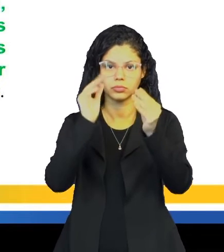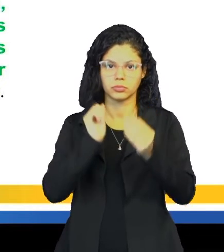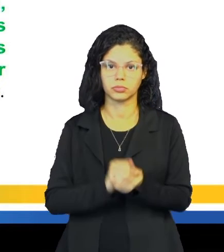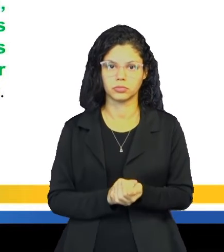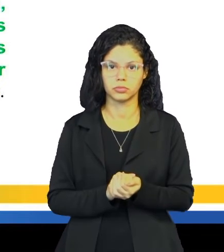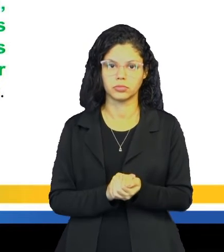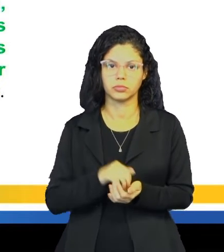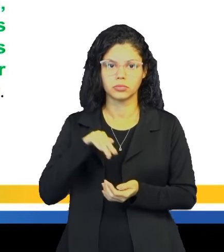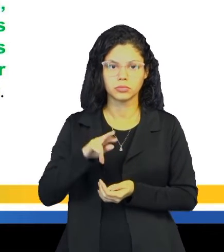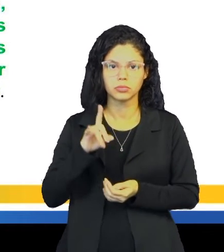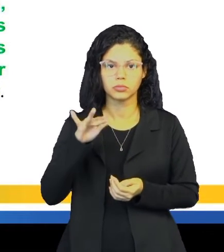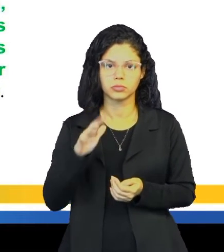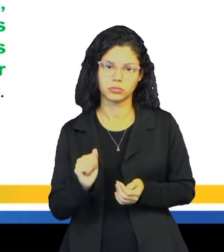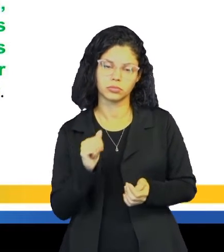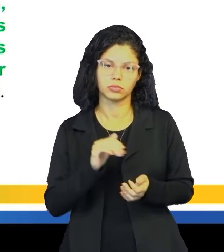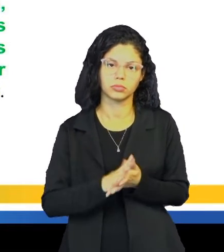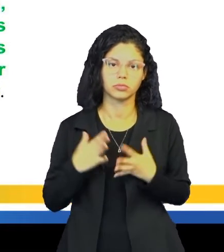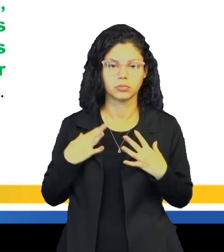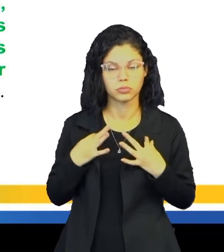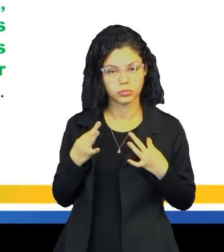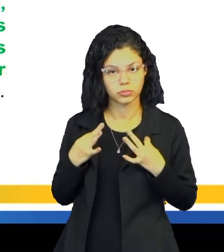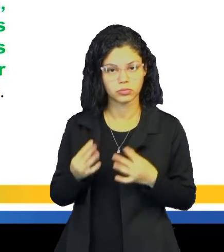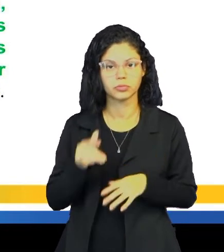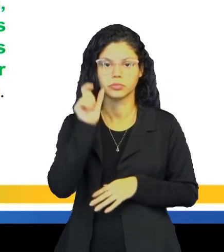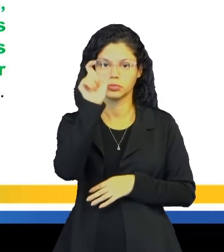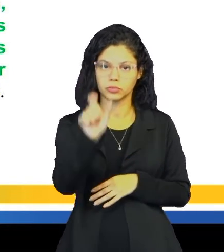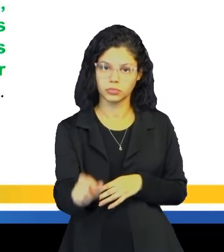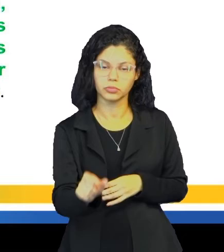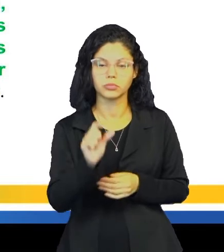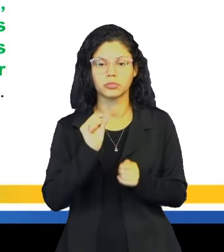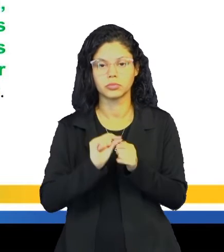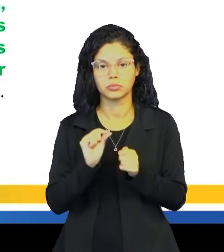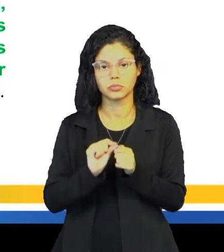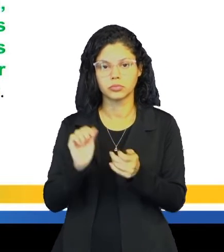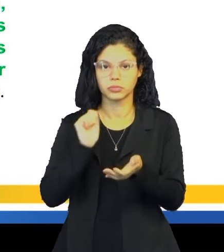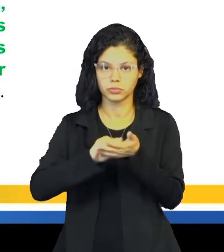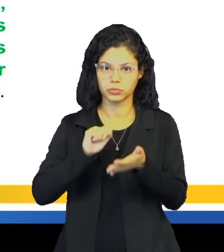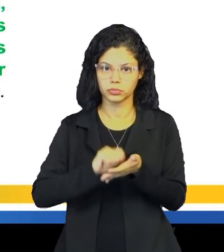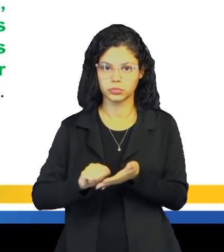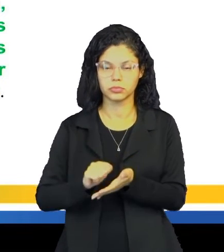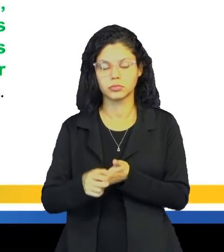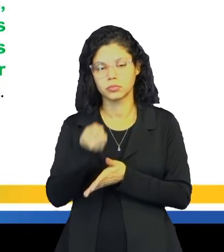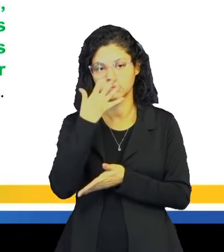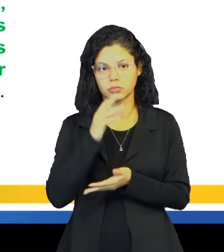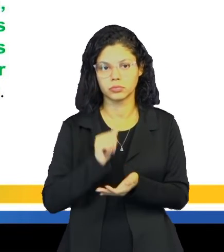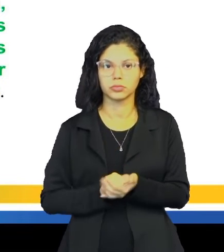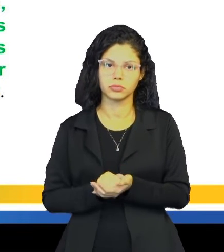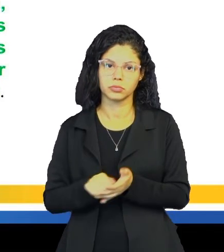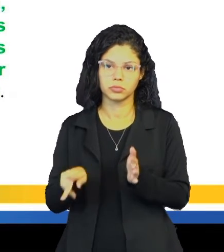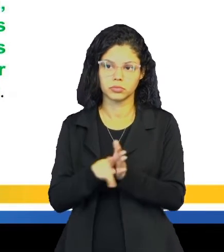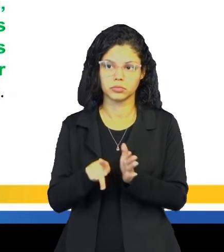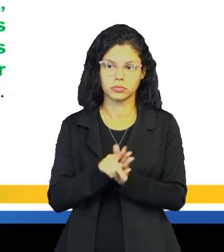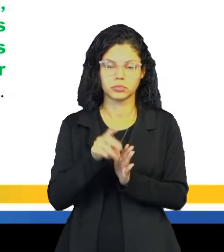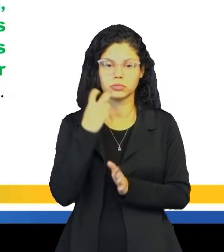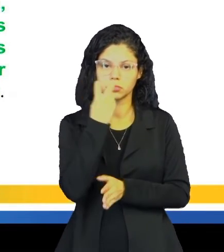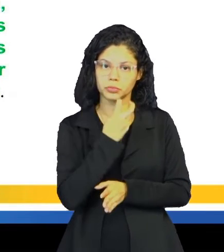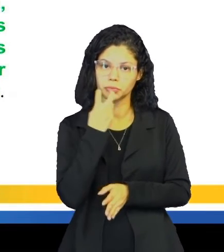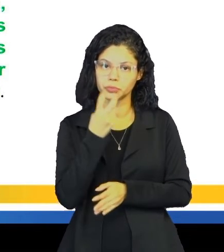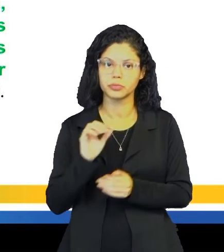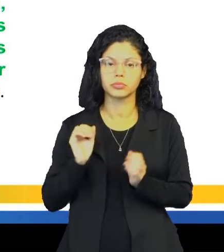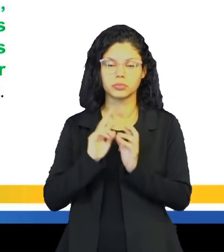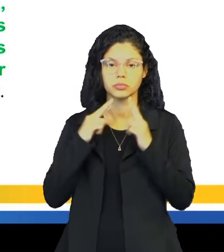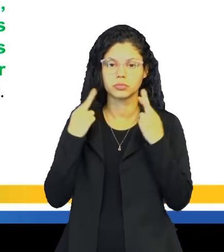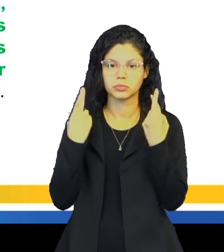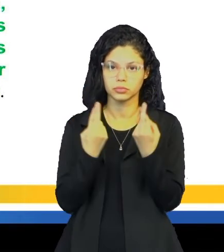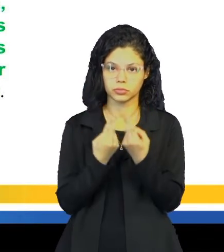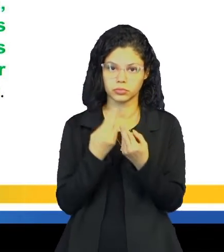o mobiliário, as vestimentas, as obras artísticas, a fotografia e os relatos orais. Na medida em que